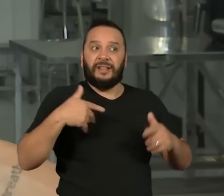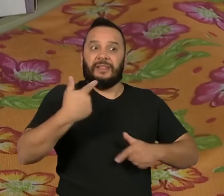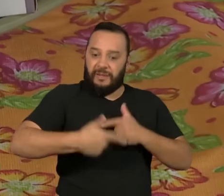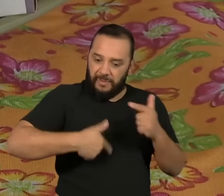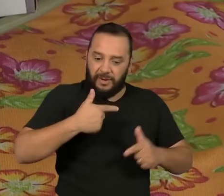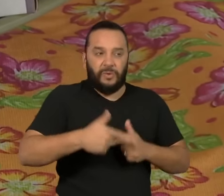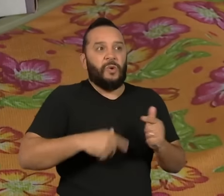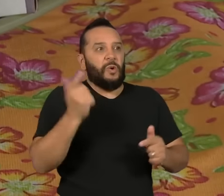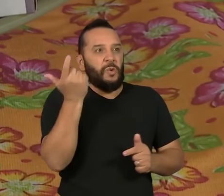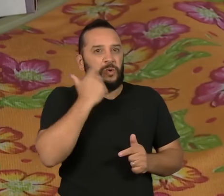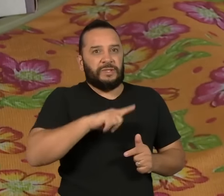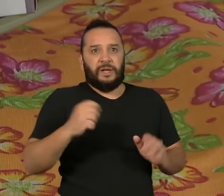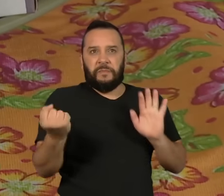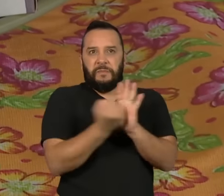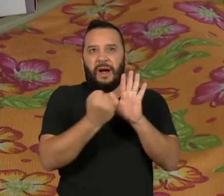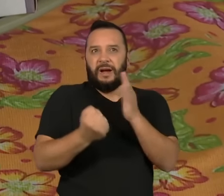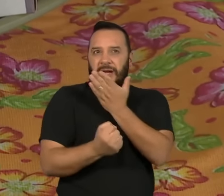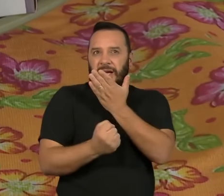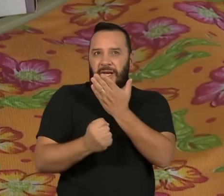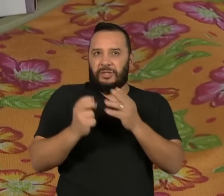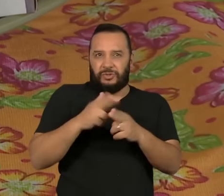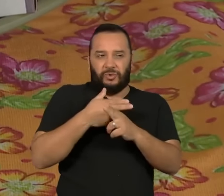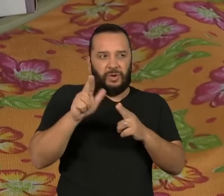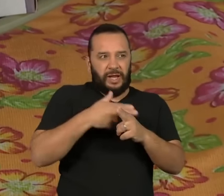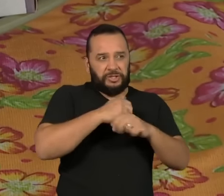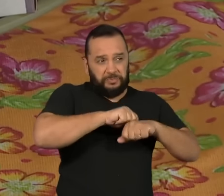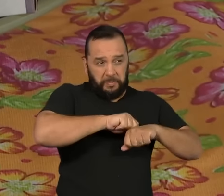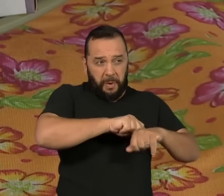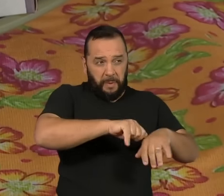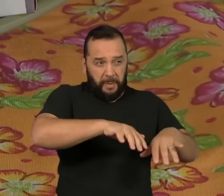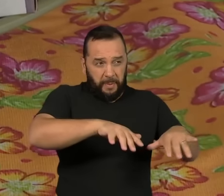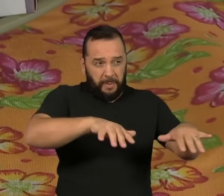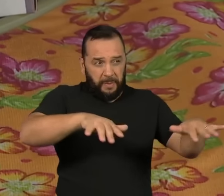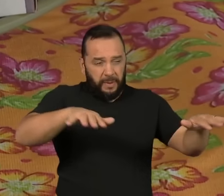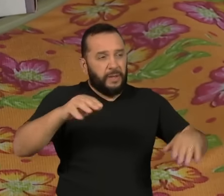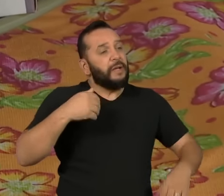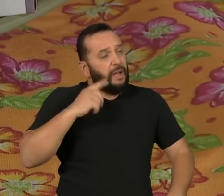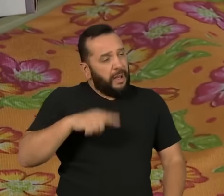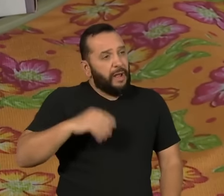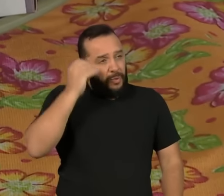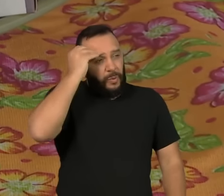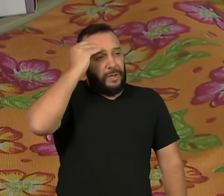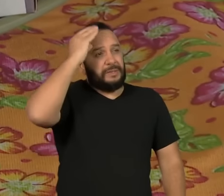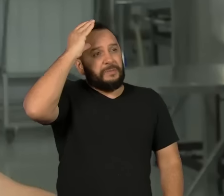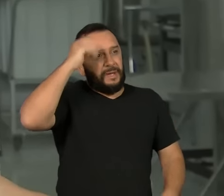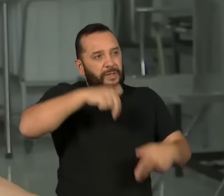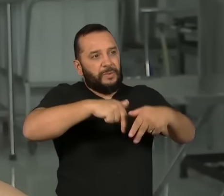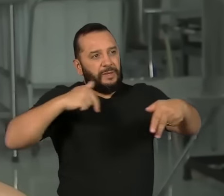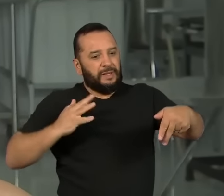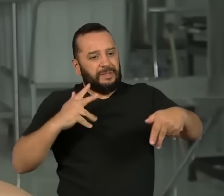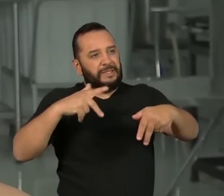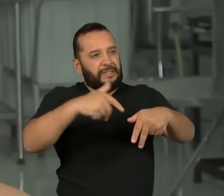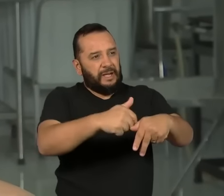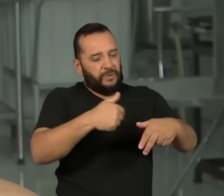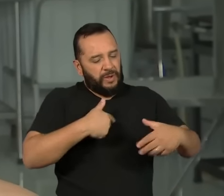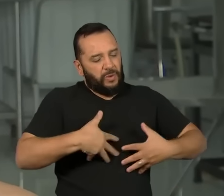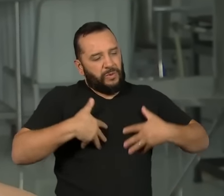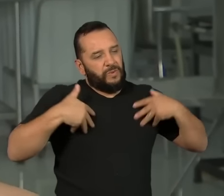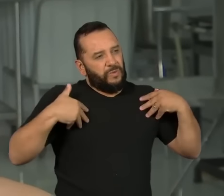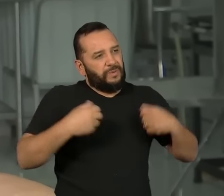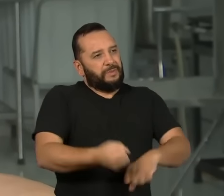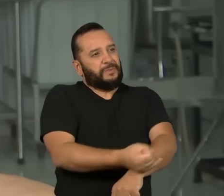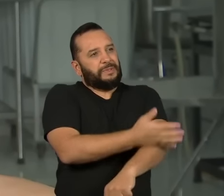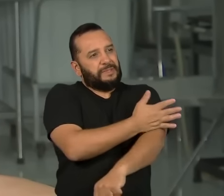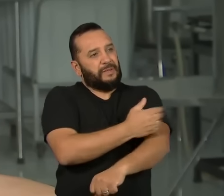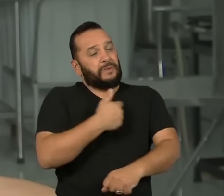chocolates, com os nossos saberes ancestrais. Isso me dá orgulho e emoção muito grande. É uma valorização